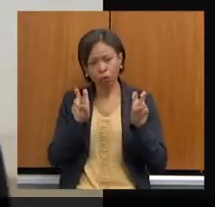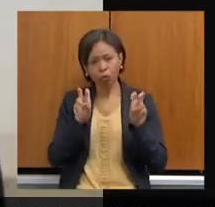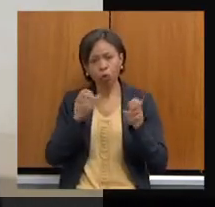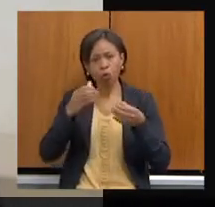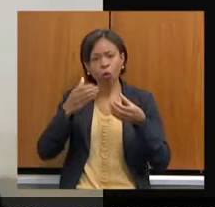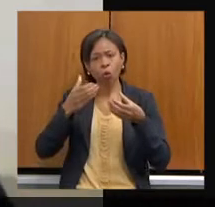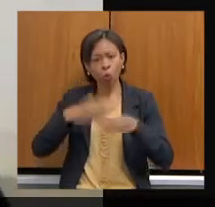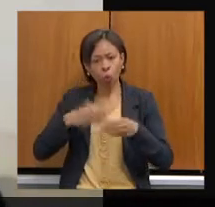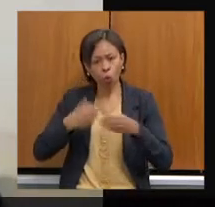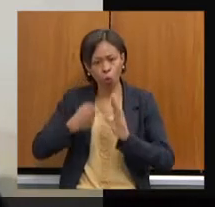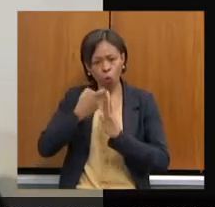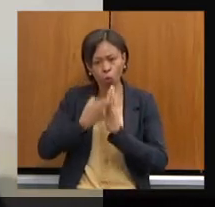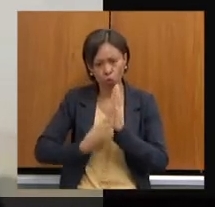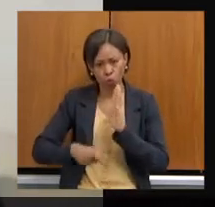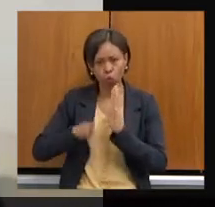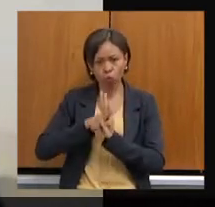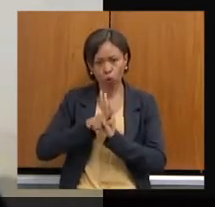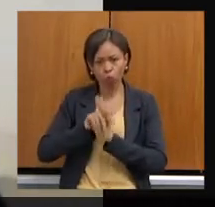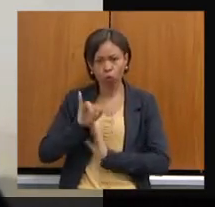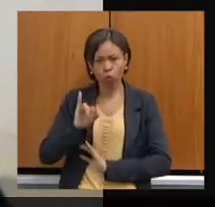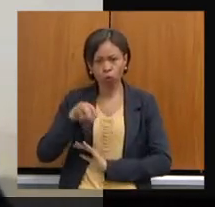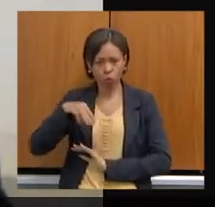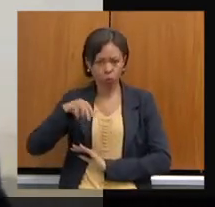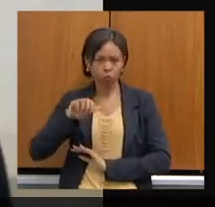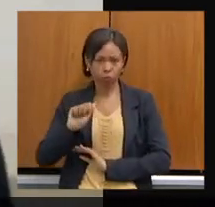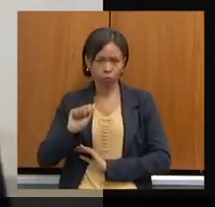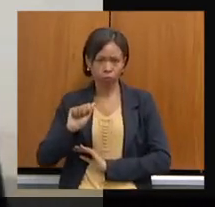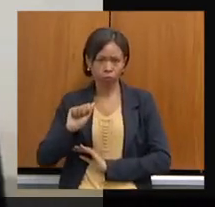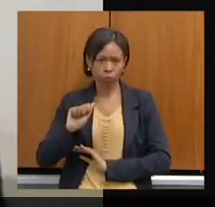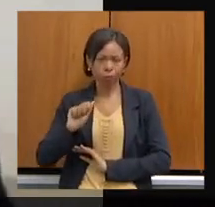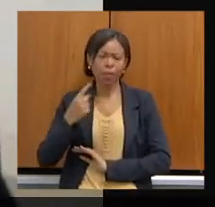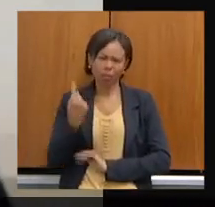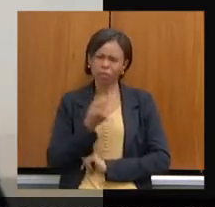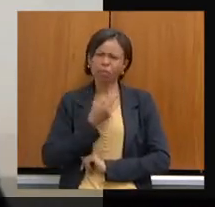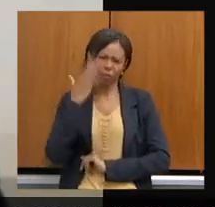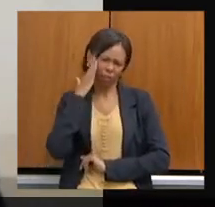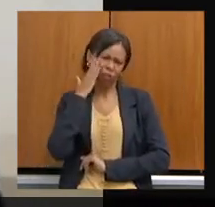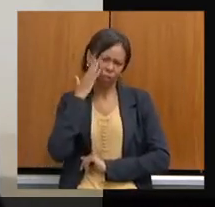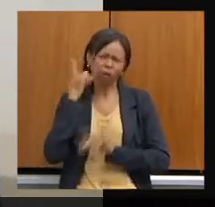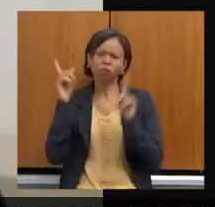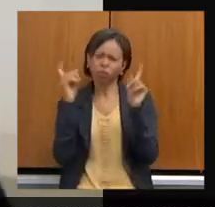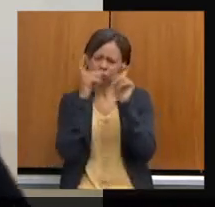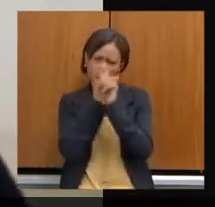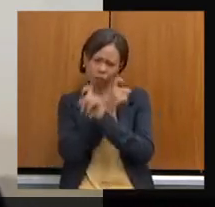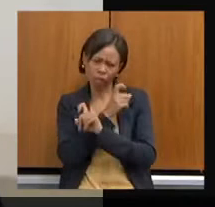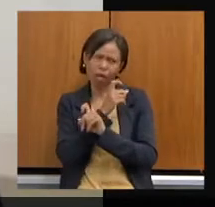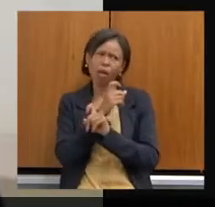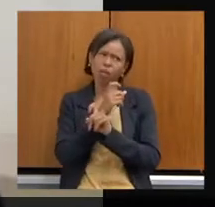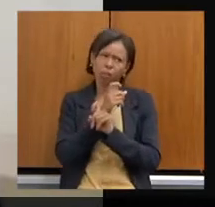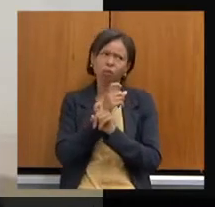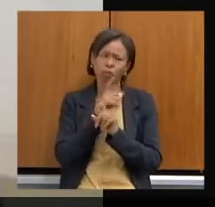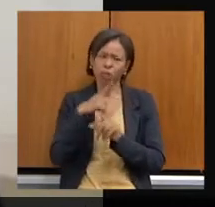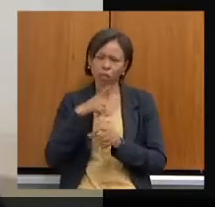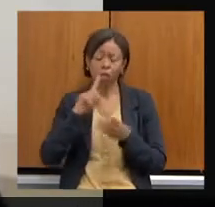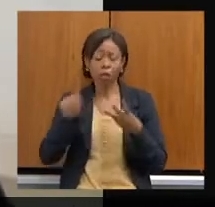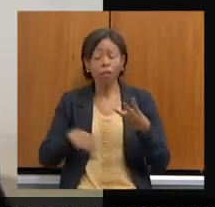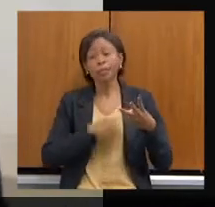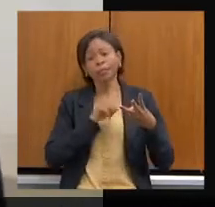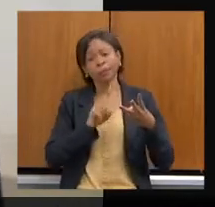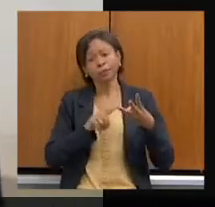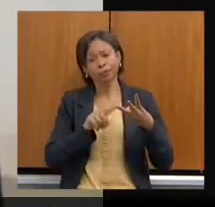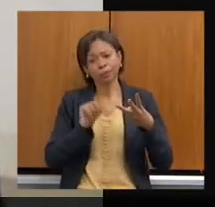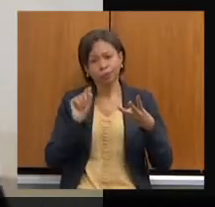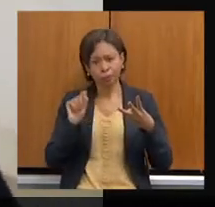concurso do IBAMA para saber das grandes dificuldades pessoal E com a segunda temporada seria essa e a